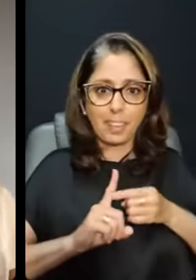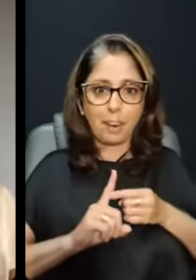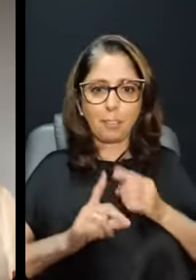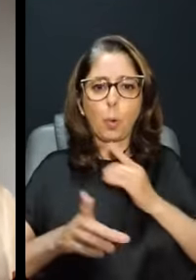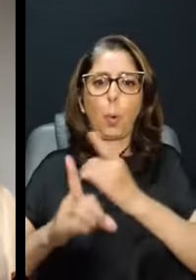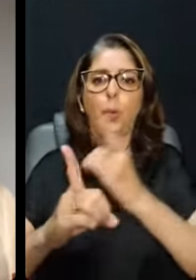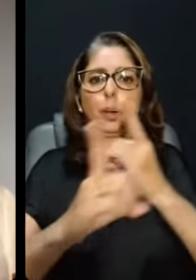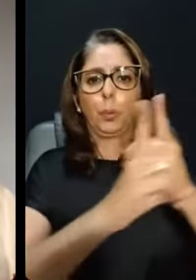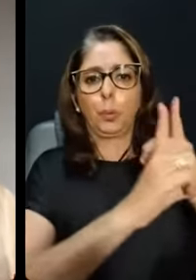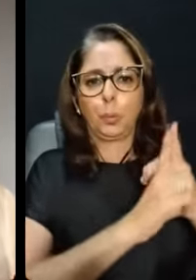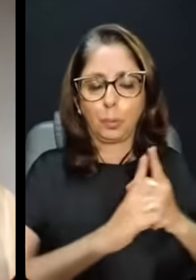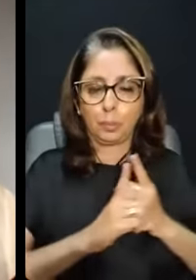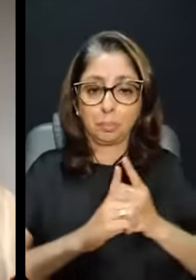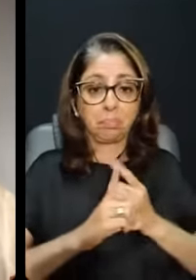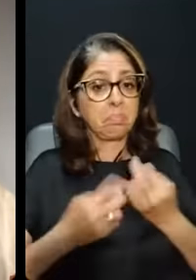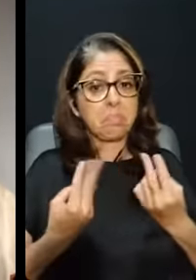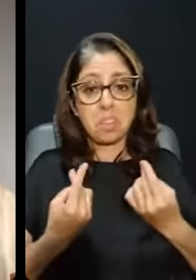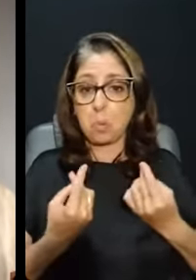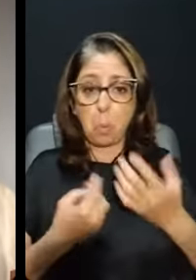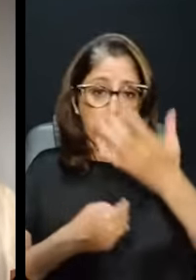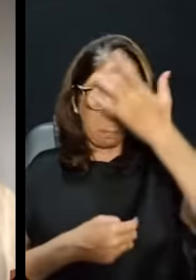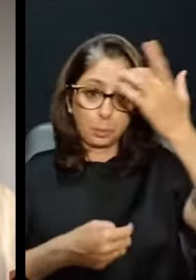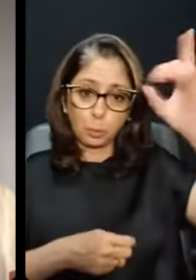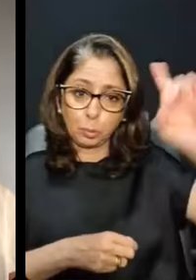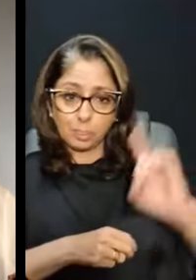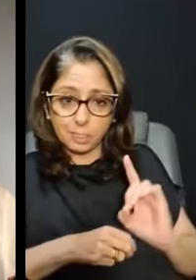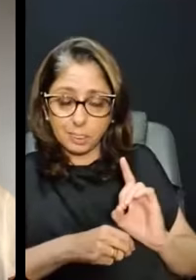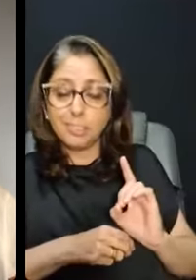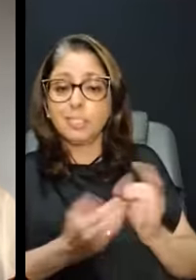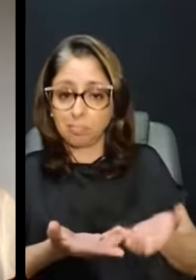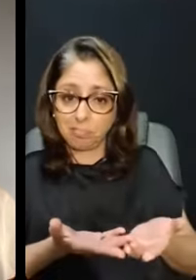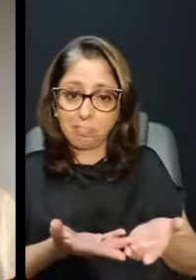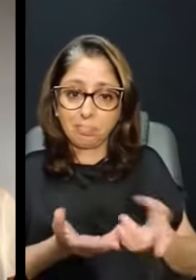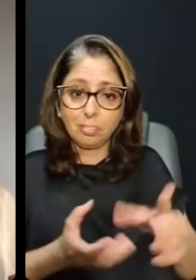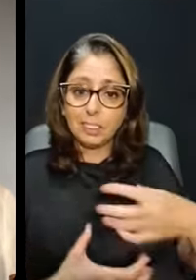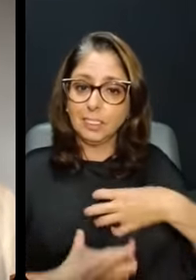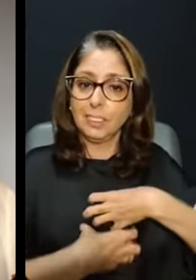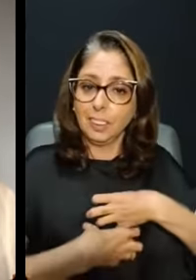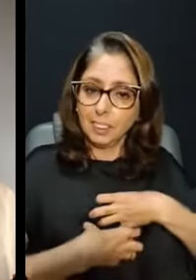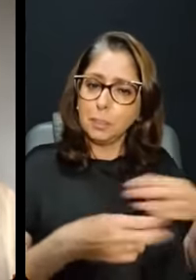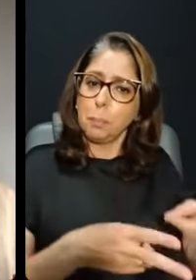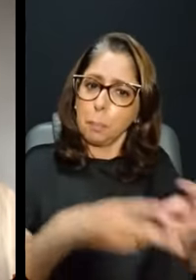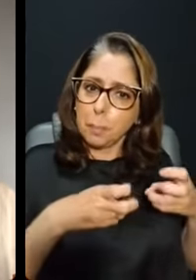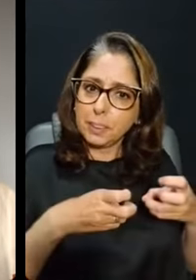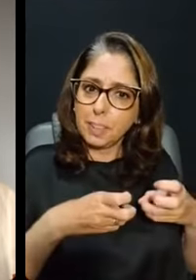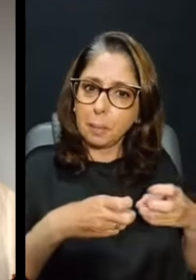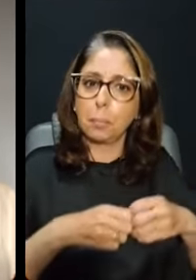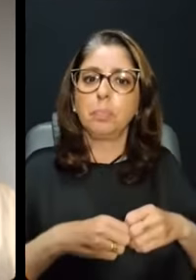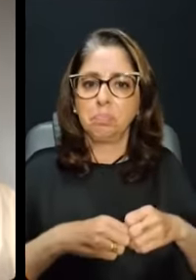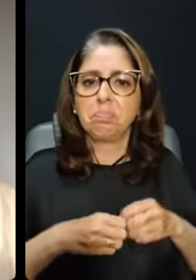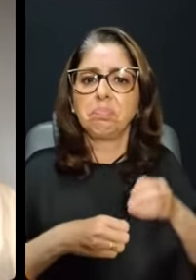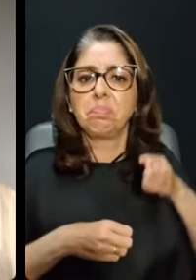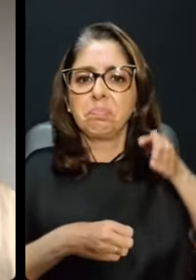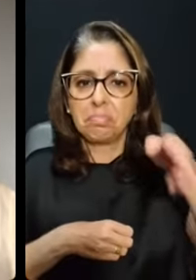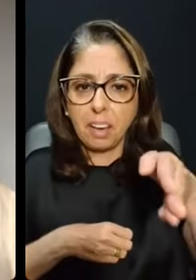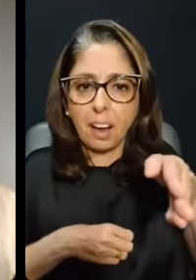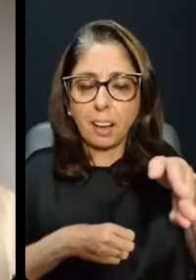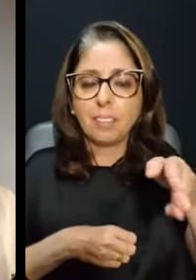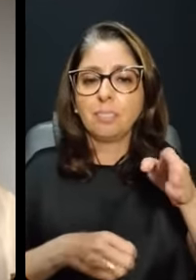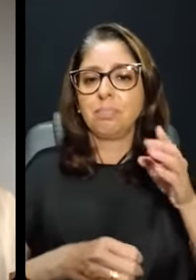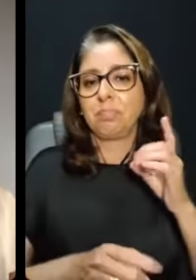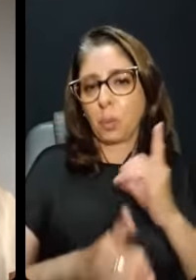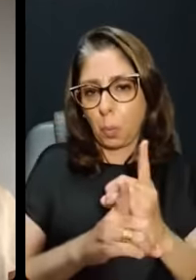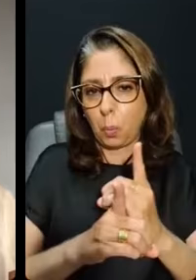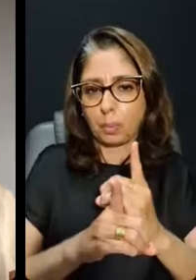no mesmo universo que ela já convive há um bom tempo. Então, a partir do momento que essas pessoas começam realmente a frequentar